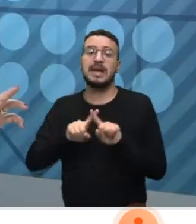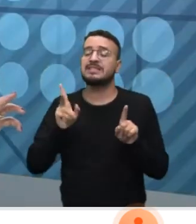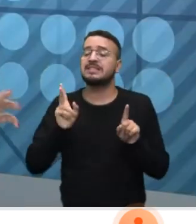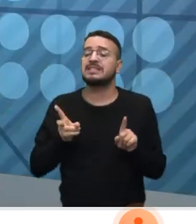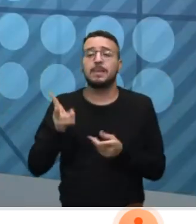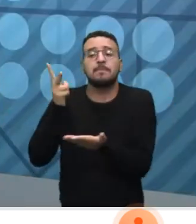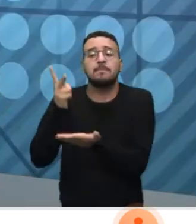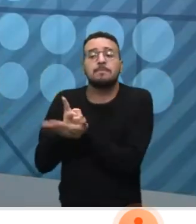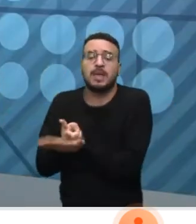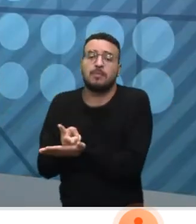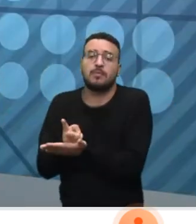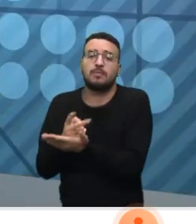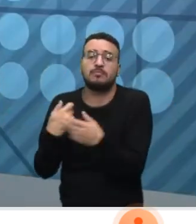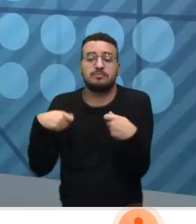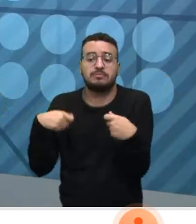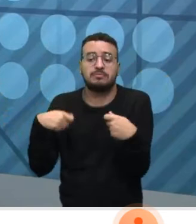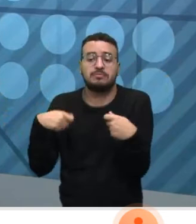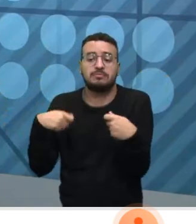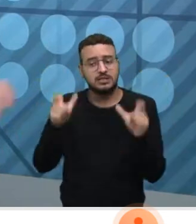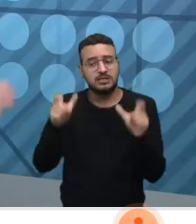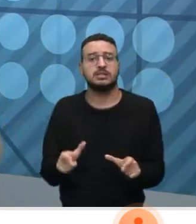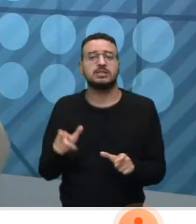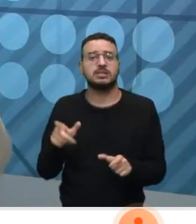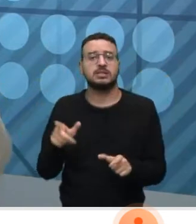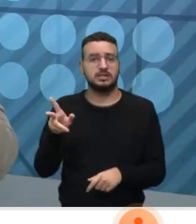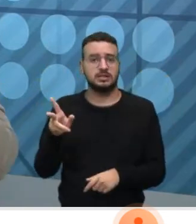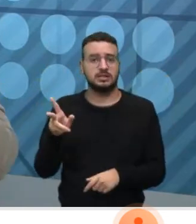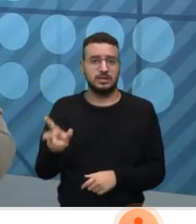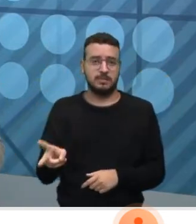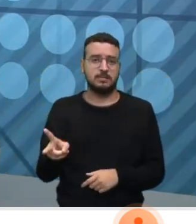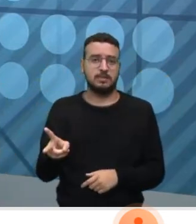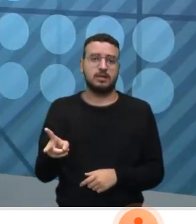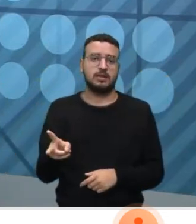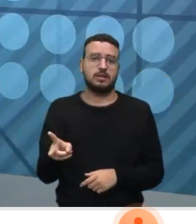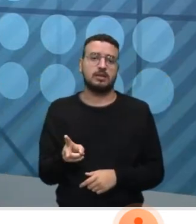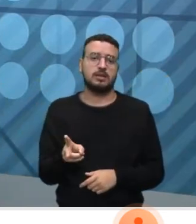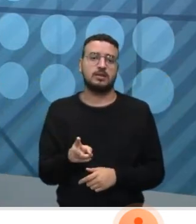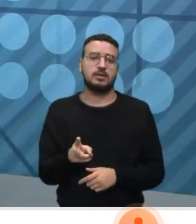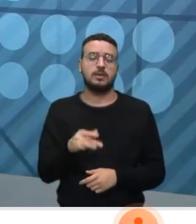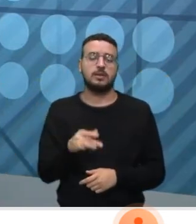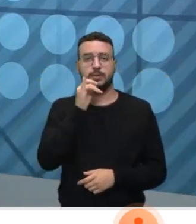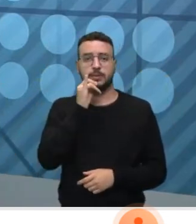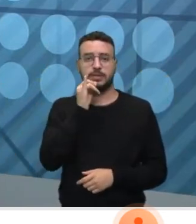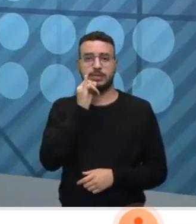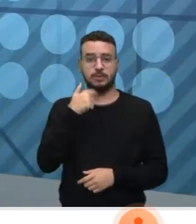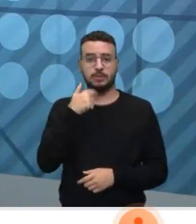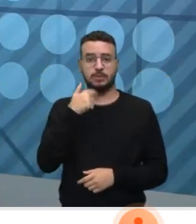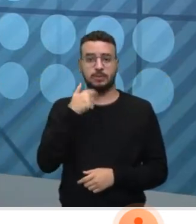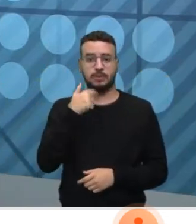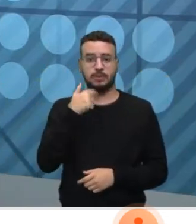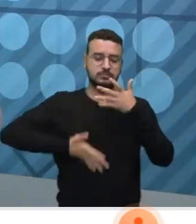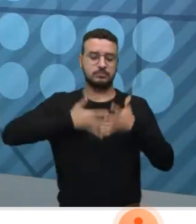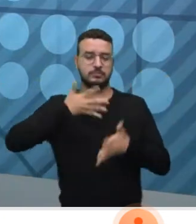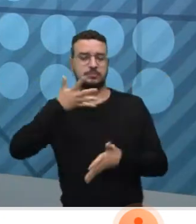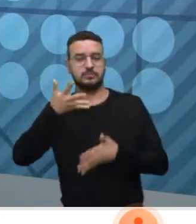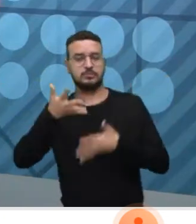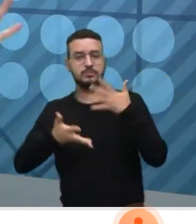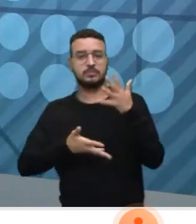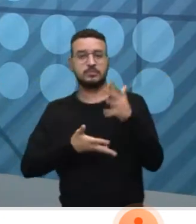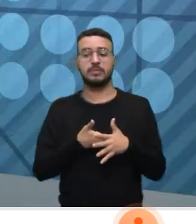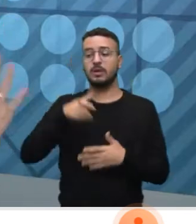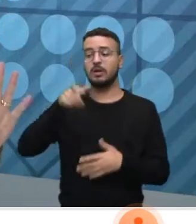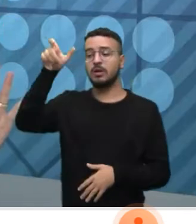eles precisam estar no mesmo lugar. Então, aqui estou eu sinalizando com você, mas Maria e